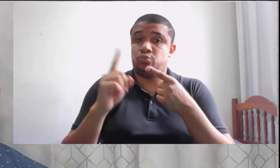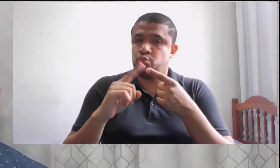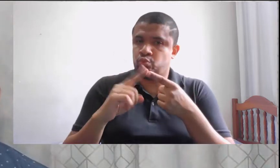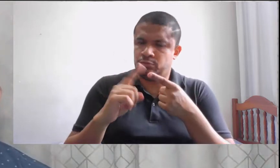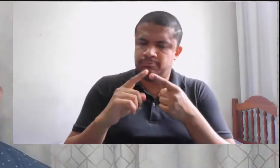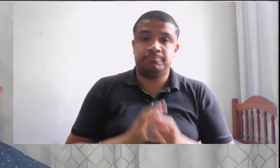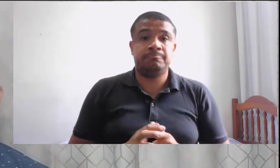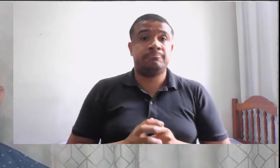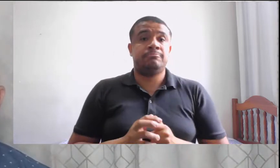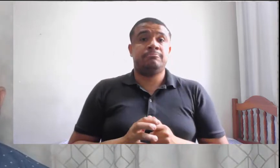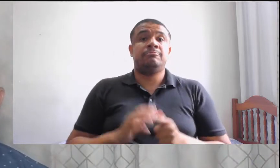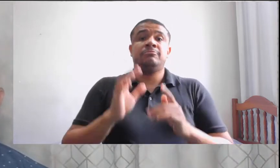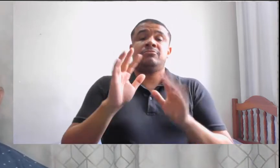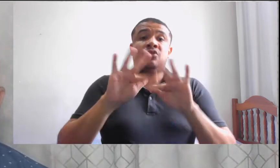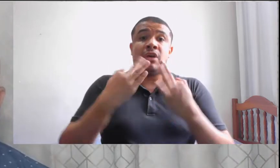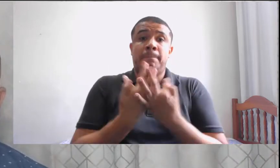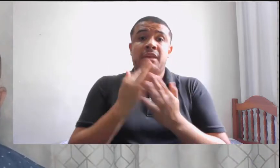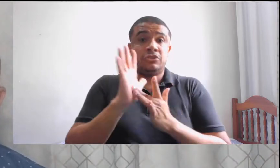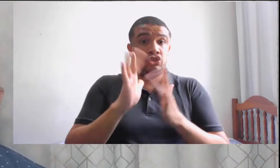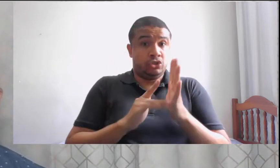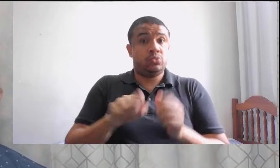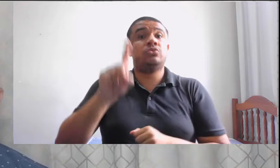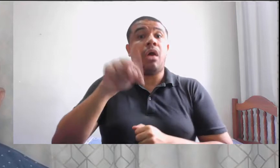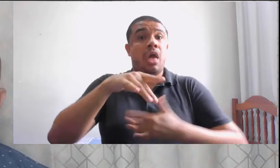situação onde Jesus é o rei do lar.